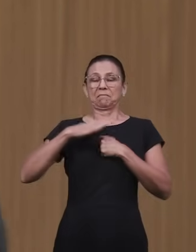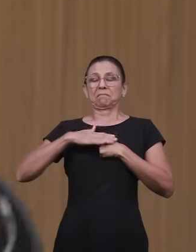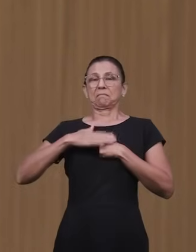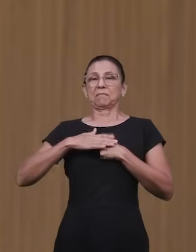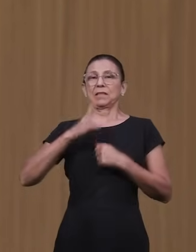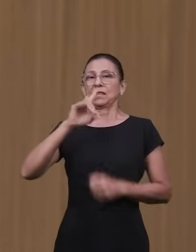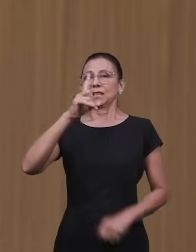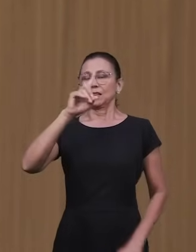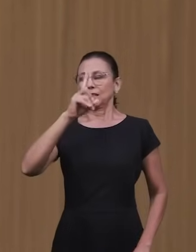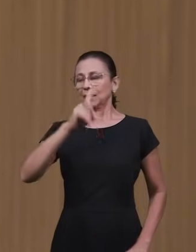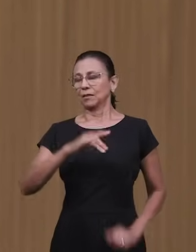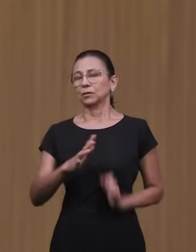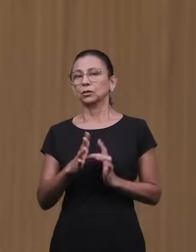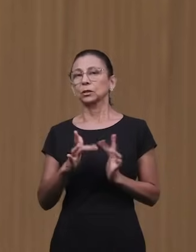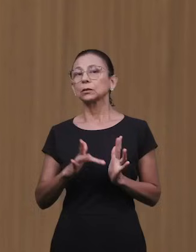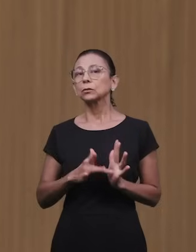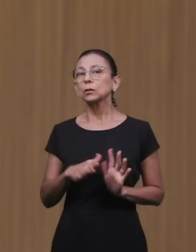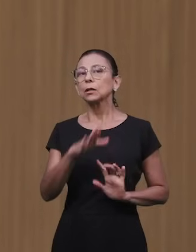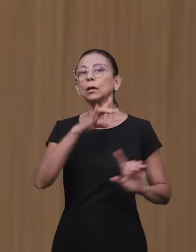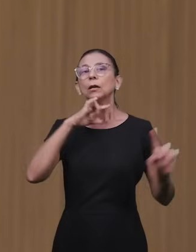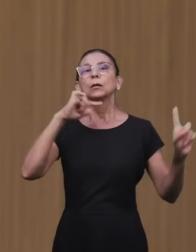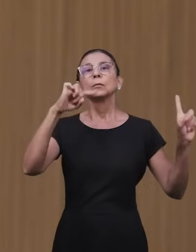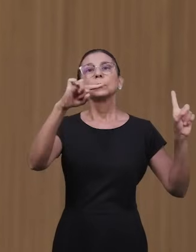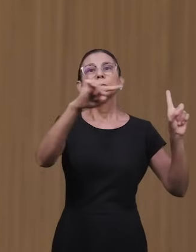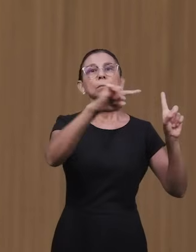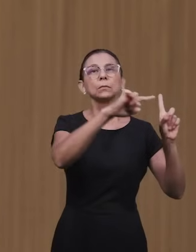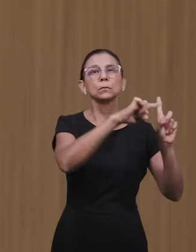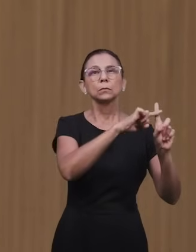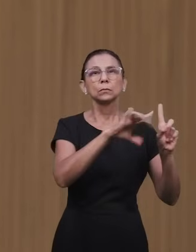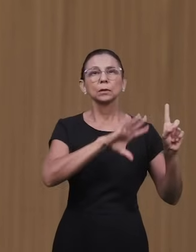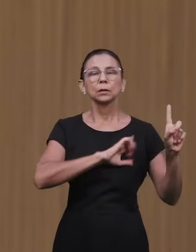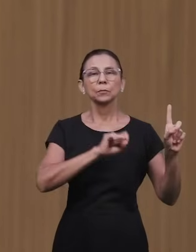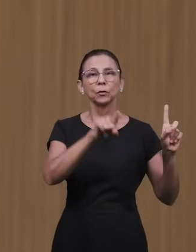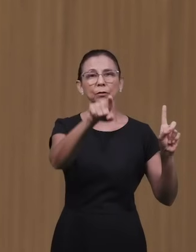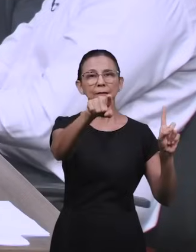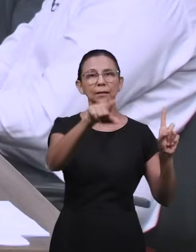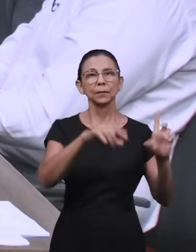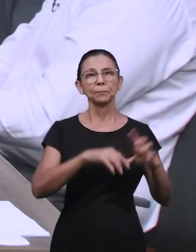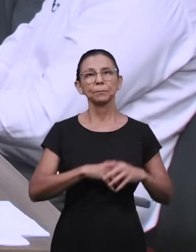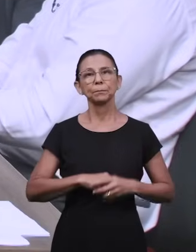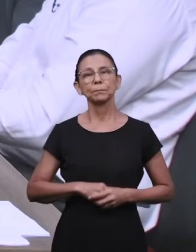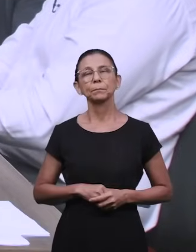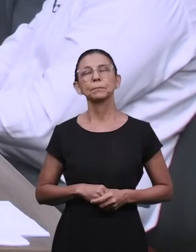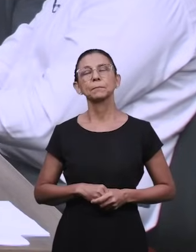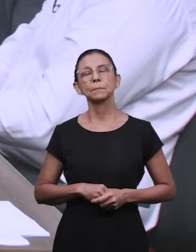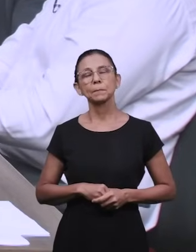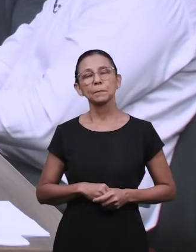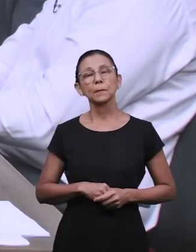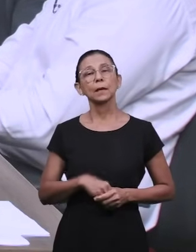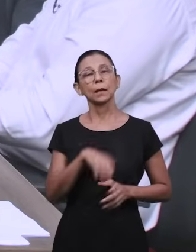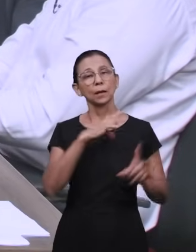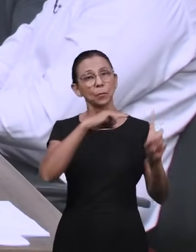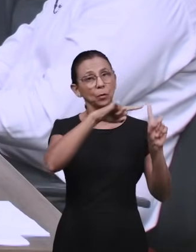por um interesse dele, mas ele deu a vida por amor a nós. Amém, aleluia. Um amor Glória a incondicional, né? Jesus. Glória a Deus. Graças Então,